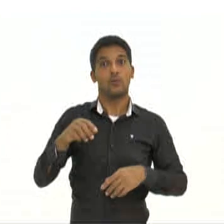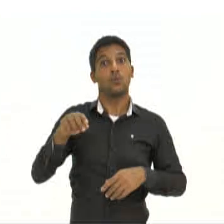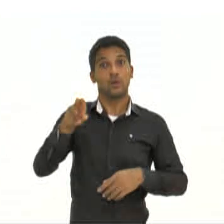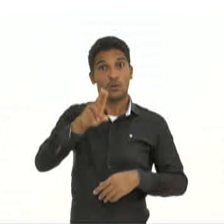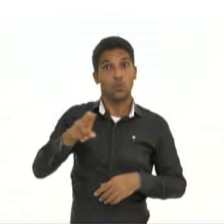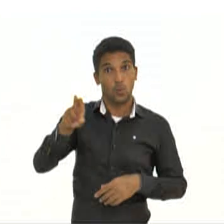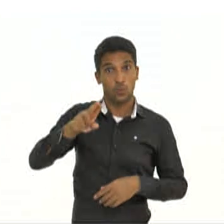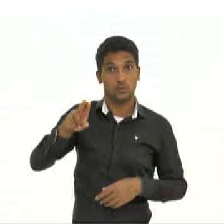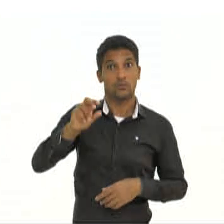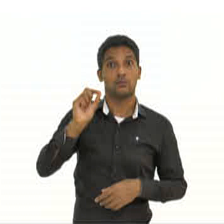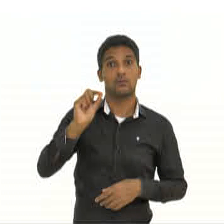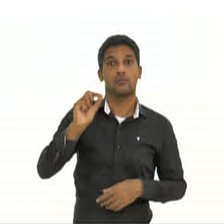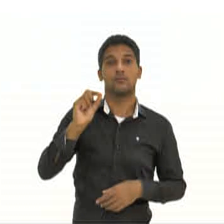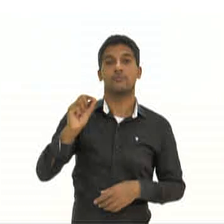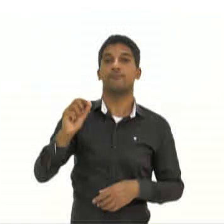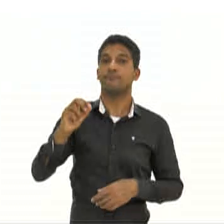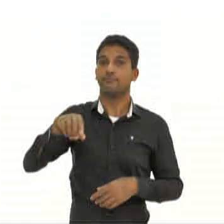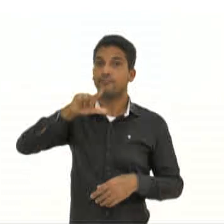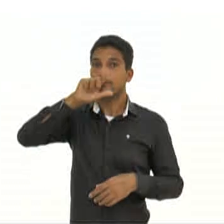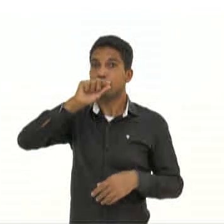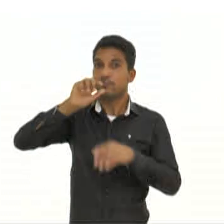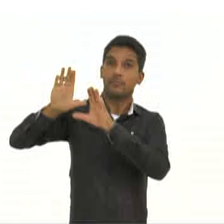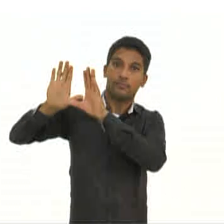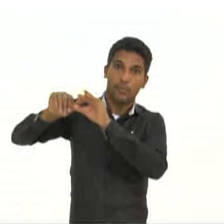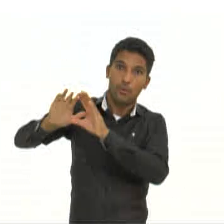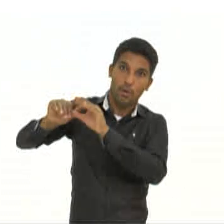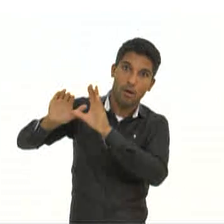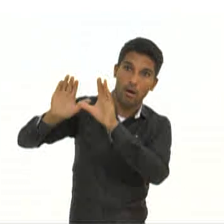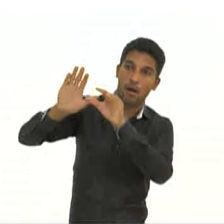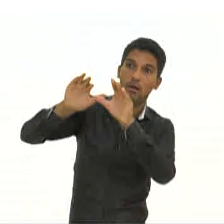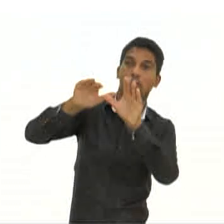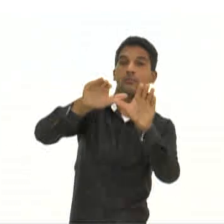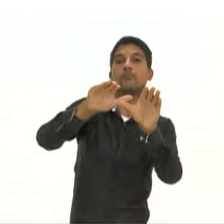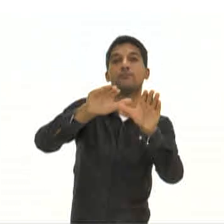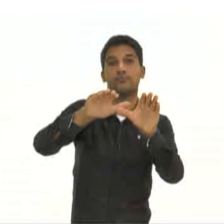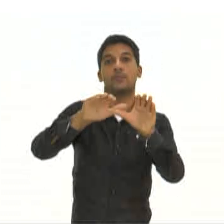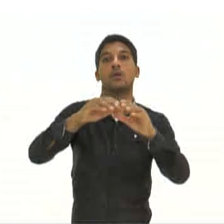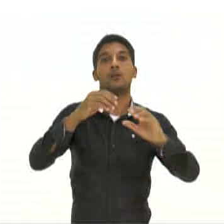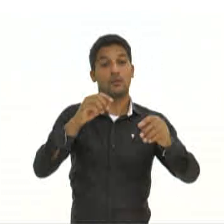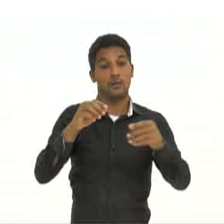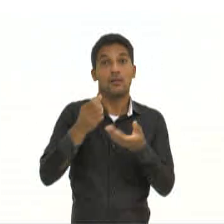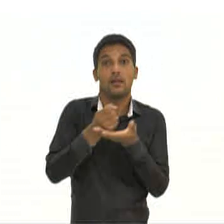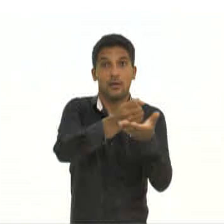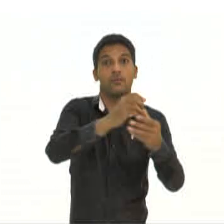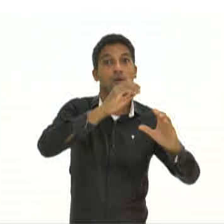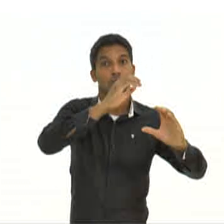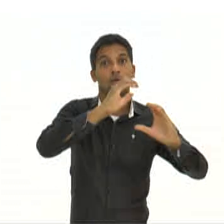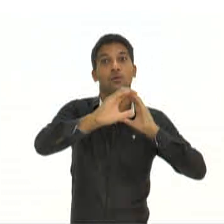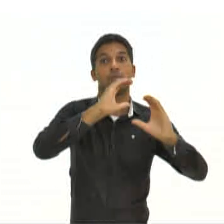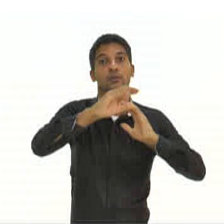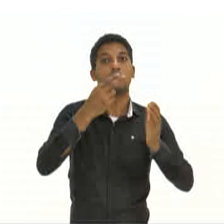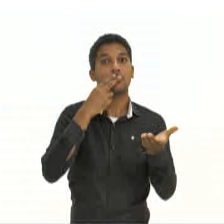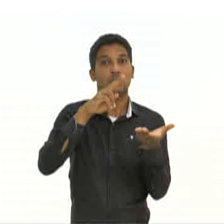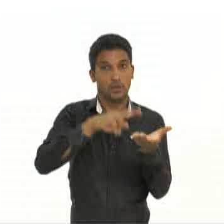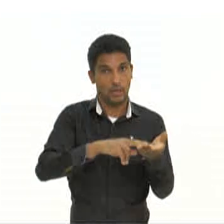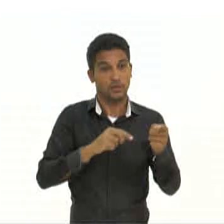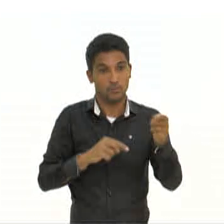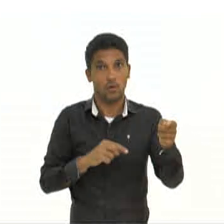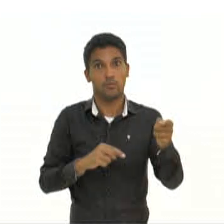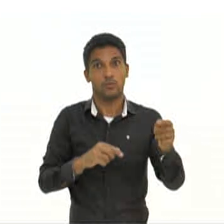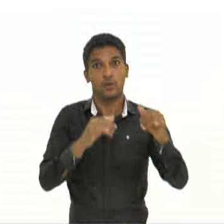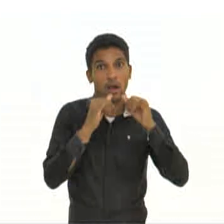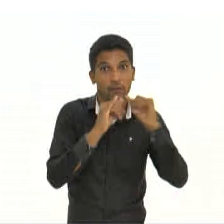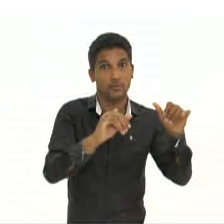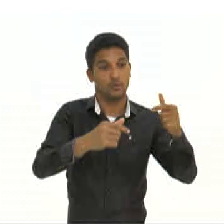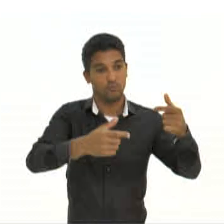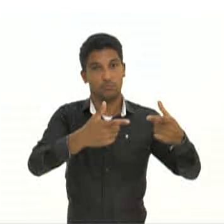de transportar as cartas com as comunicações importantes sobre a guerra. Na Argentina, esse tipo de comunicação postal foi utilizado